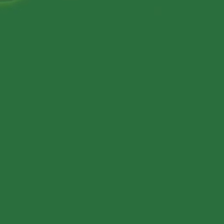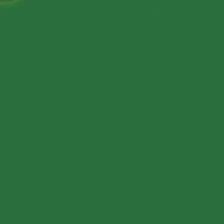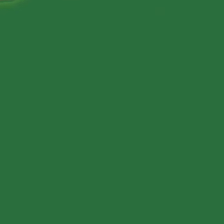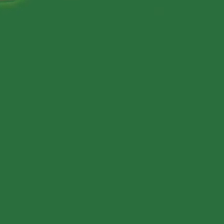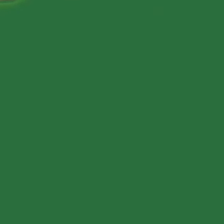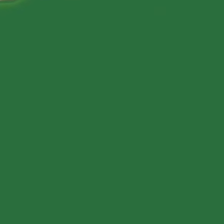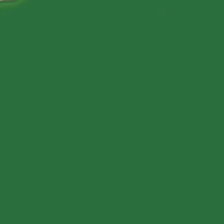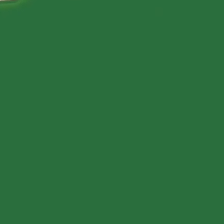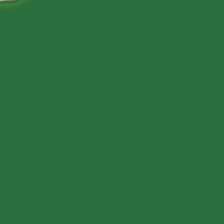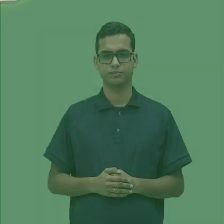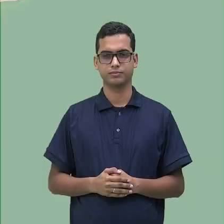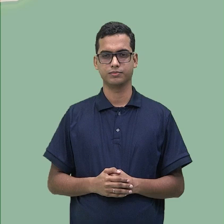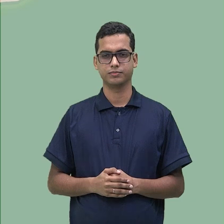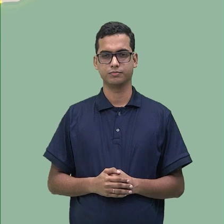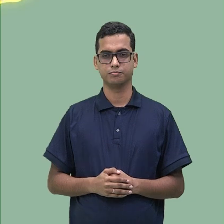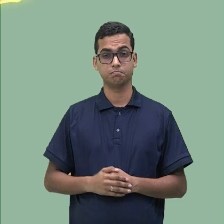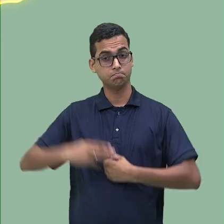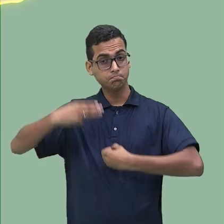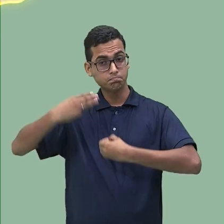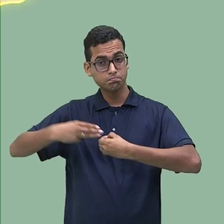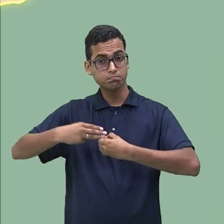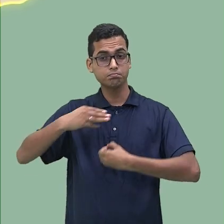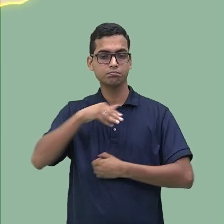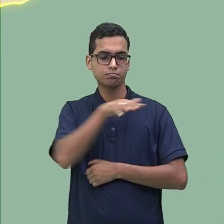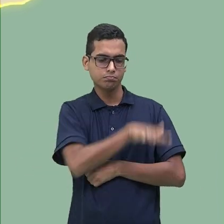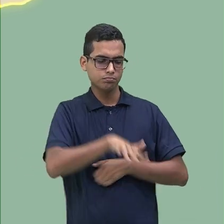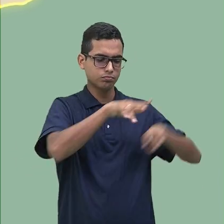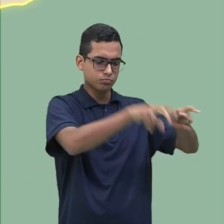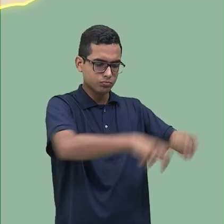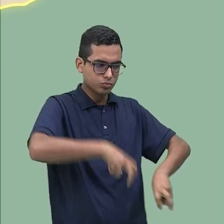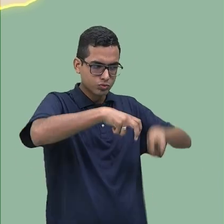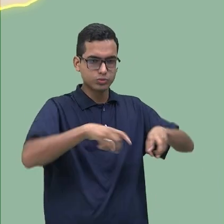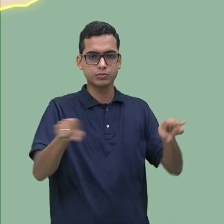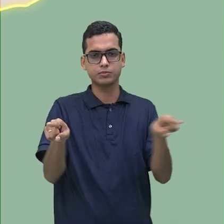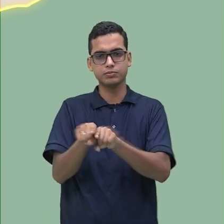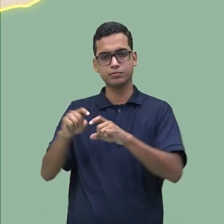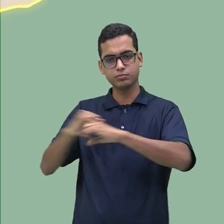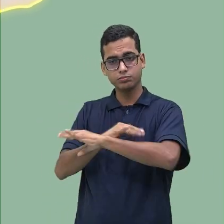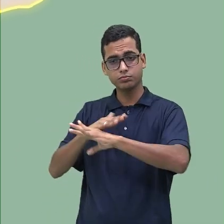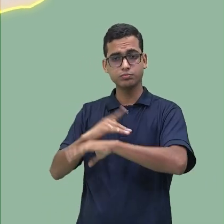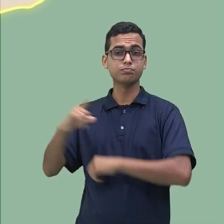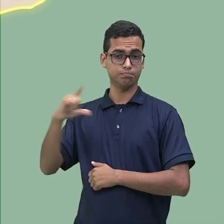O município possui a sua zona rural e a zona urbana.